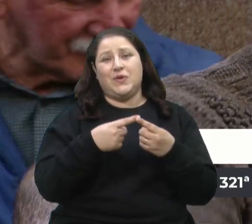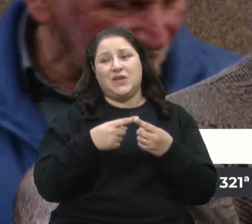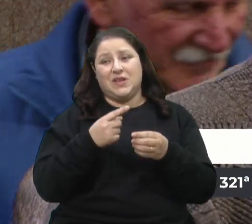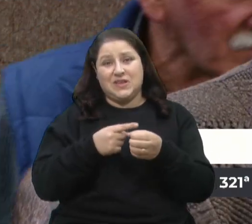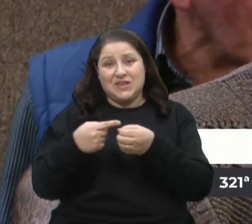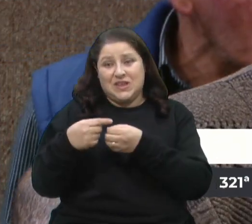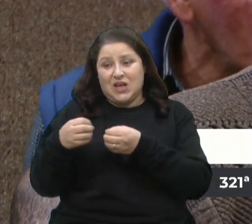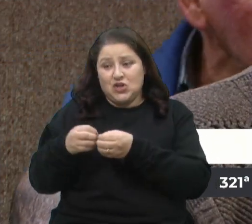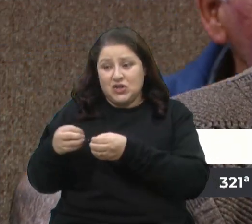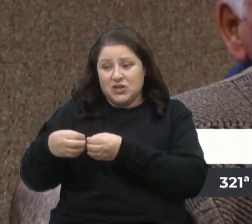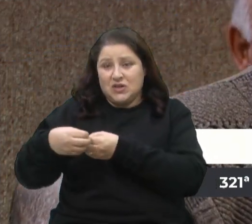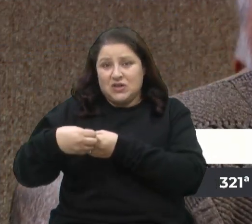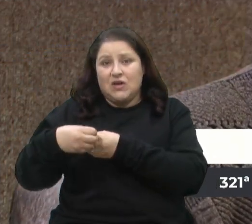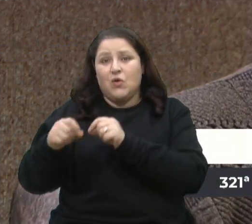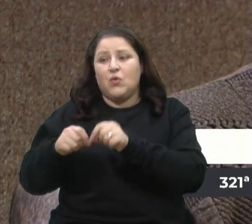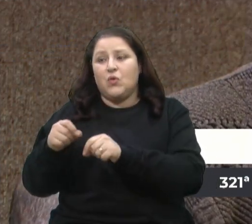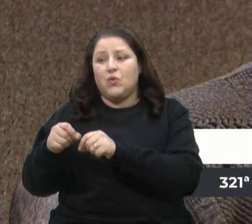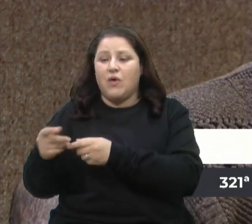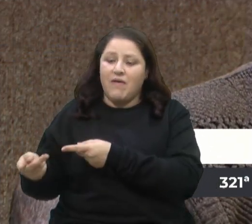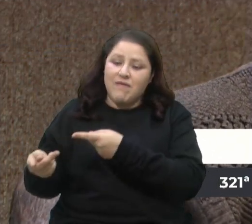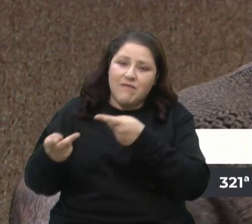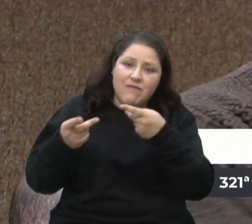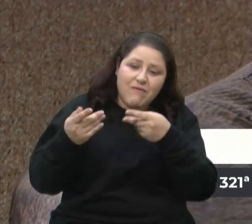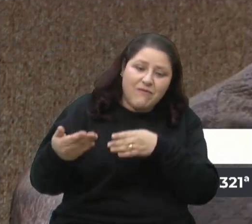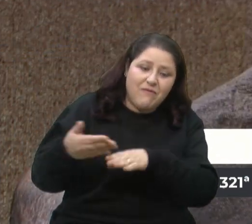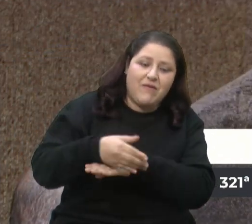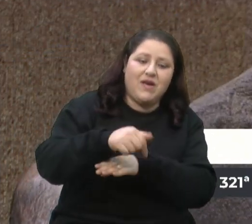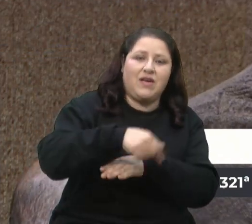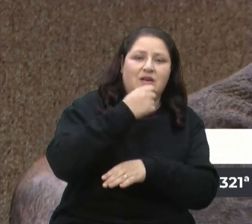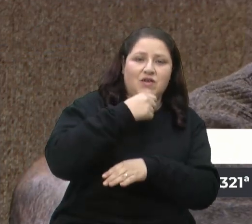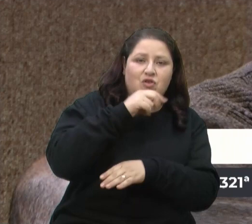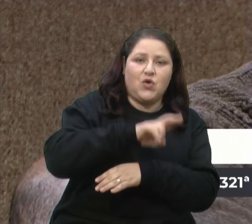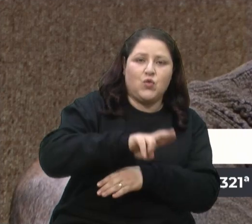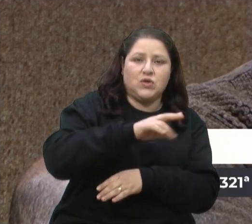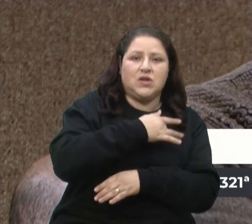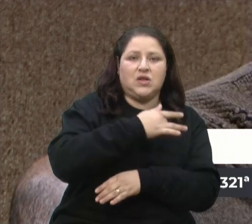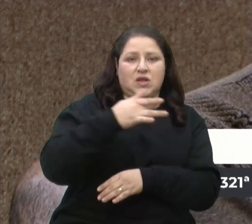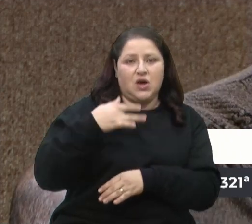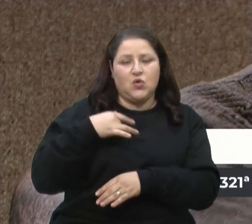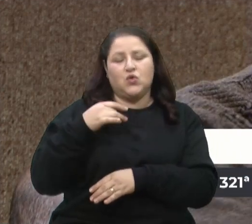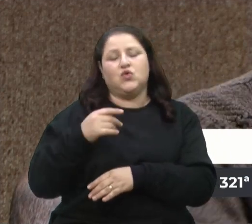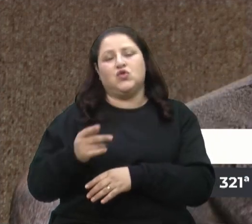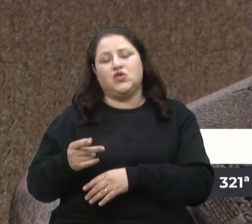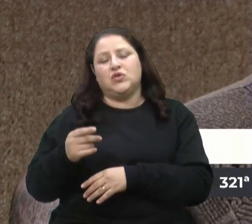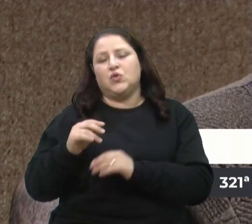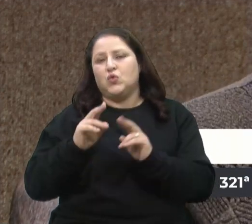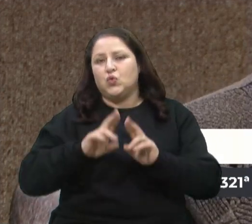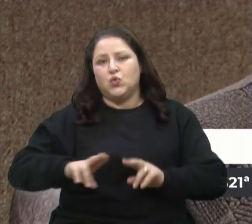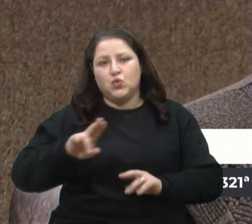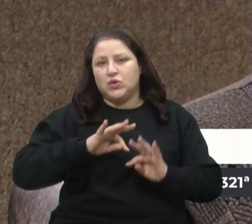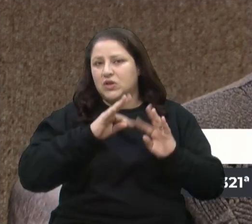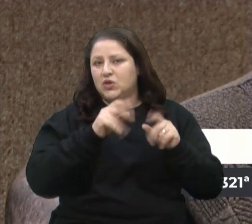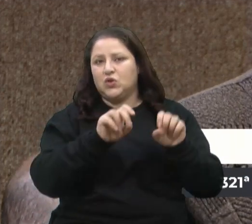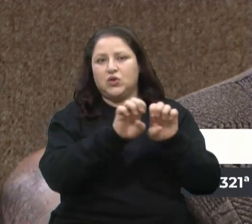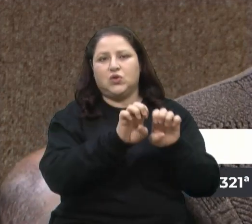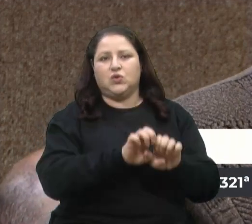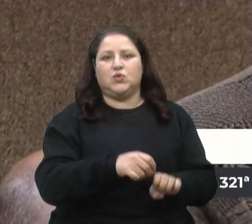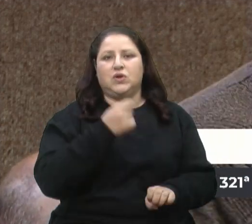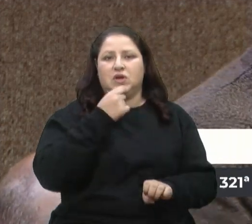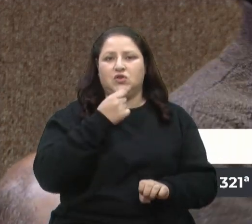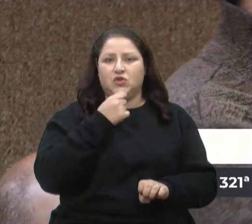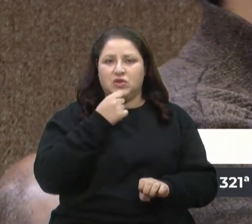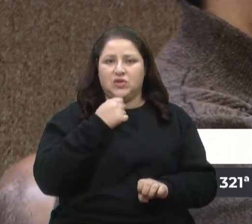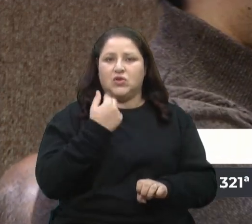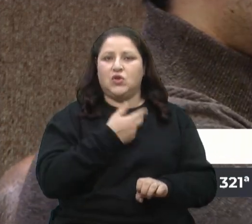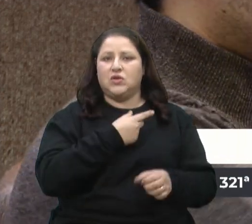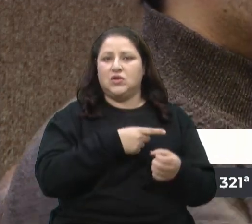vizinhos acabam vindo para Caxias, usar a nossa saúde, usar toda a nossa estrutura aqui da nossa cidade. E aí